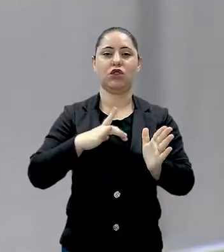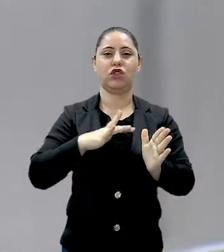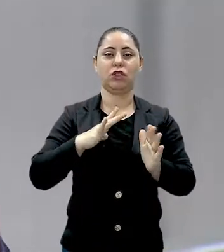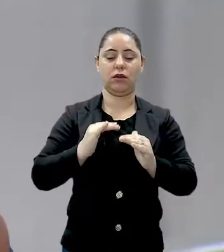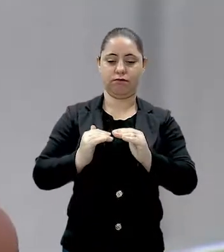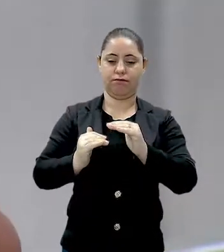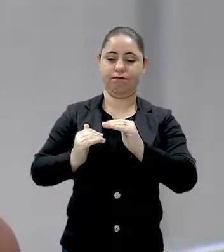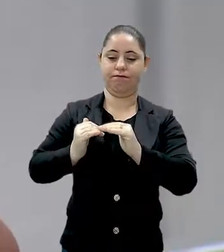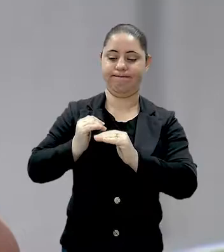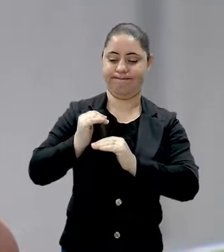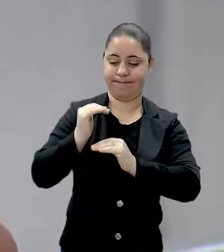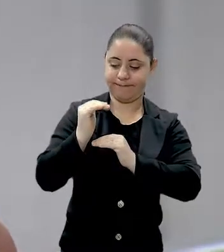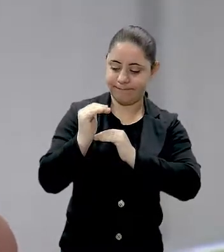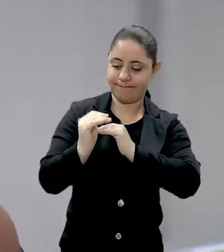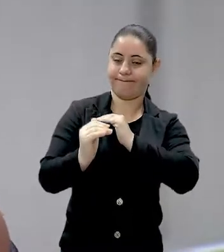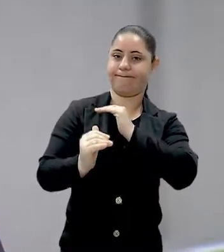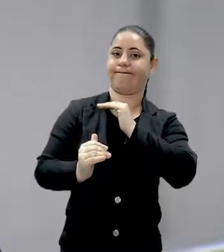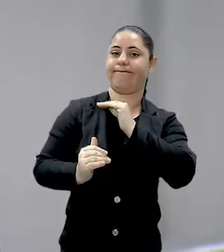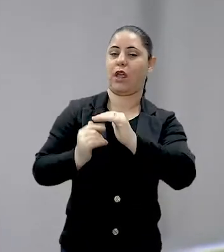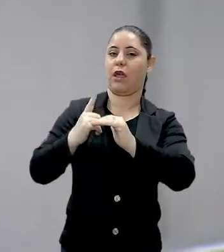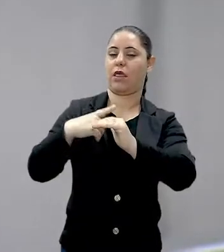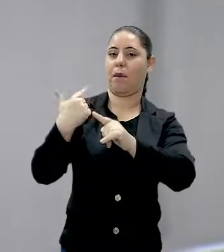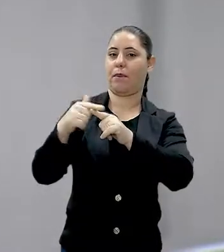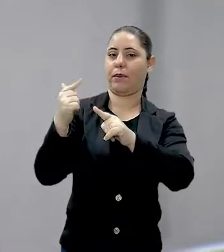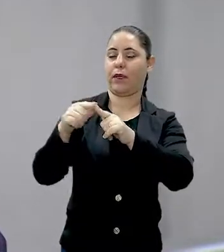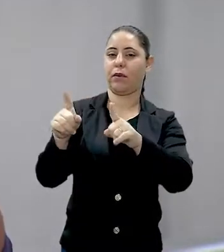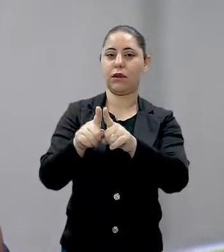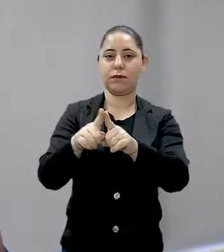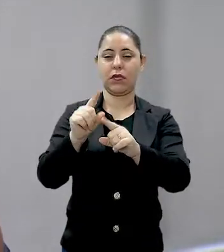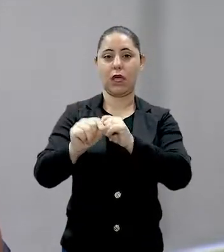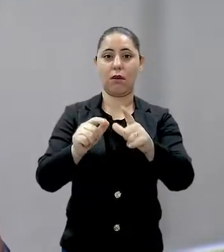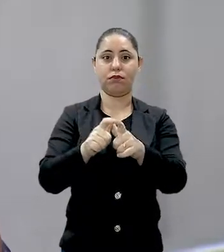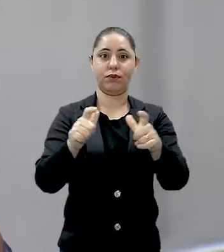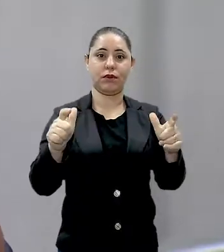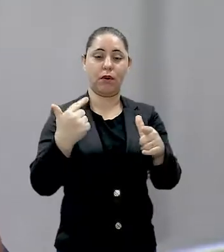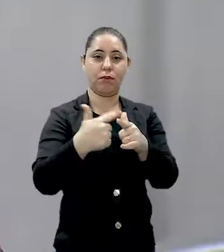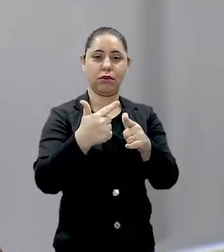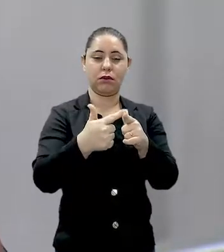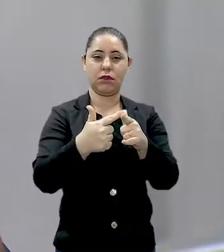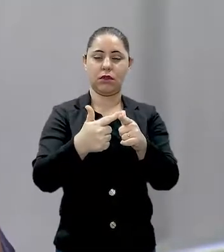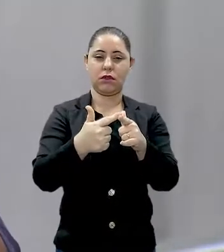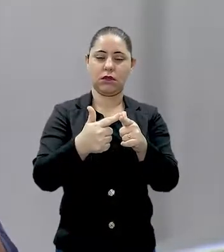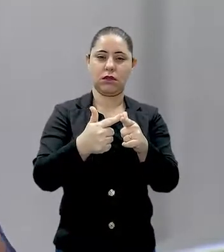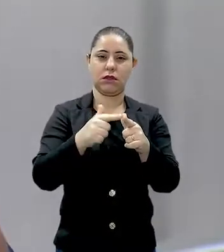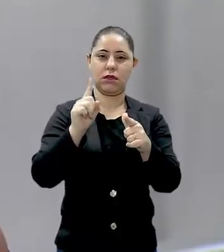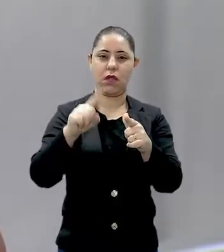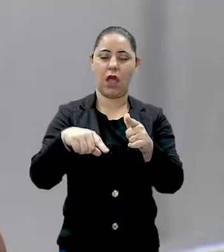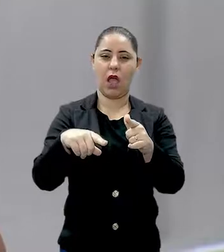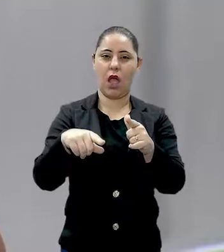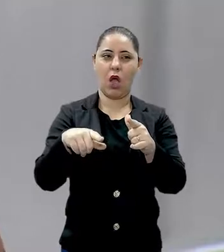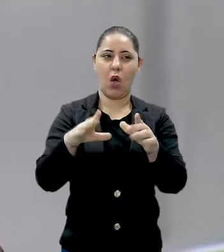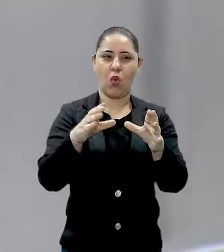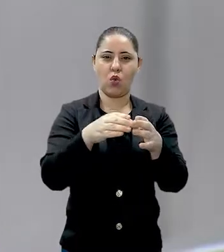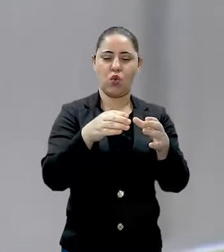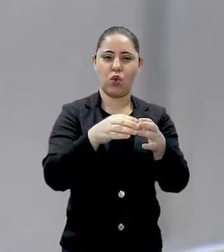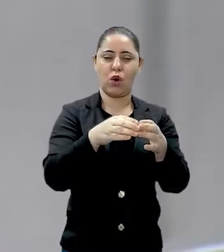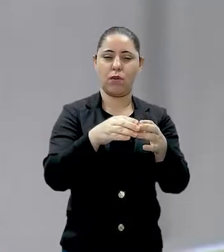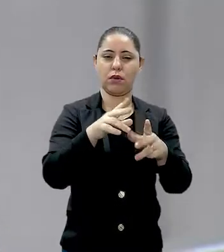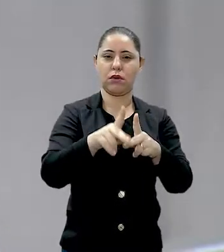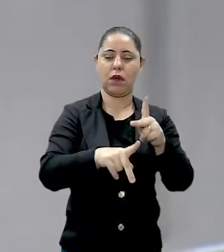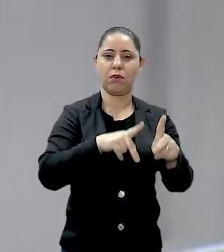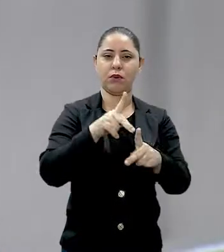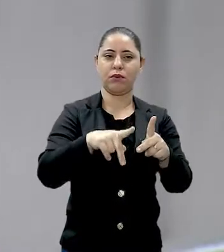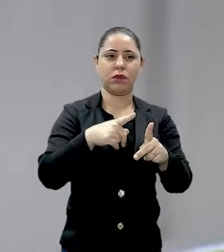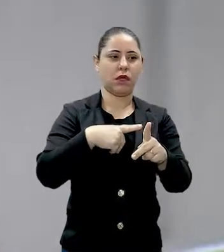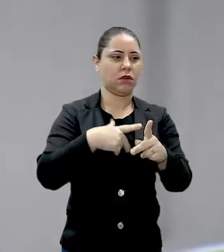período que nós havíamos avançado, e aí nós temos um problema também, que ele é maior, porque uma parcela da